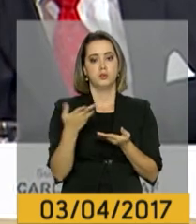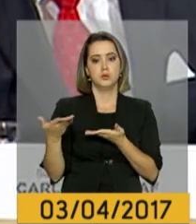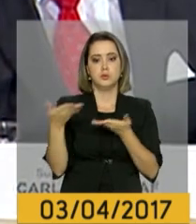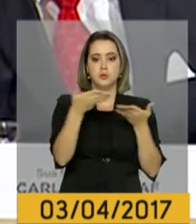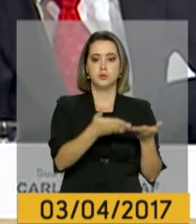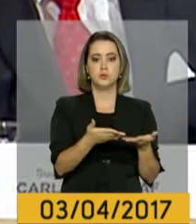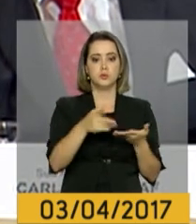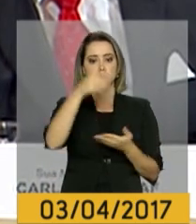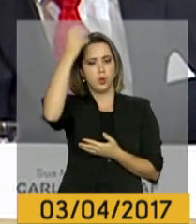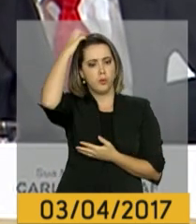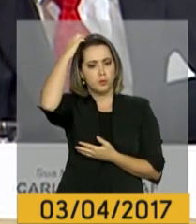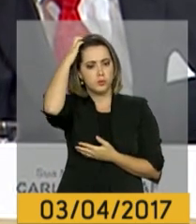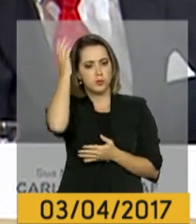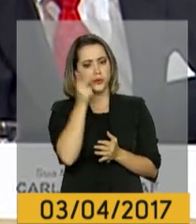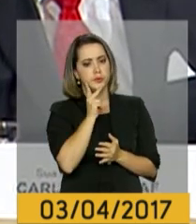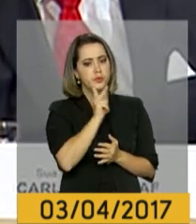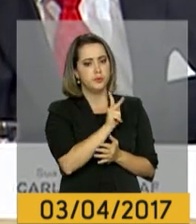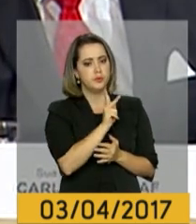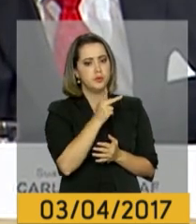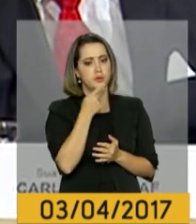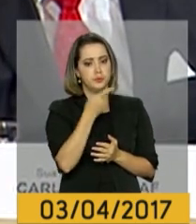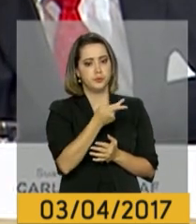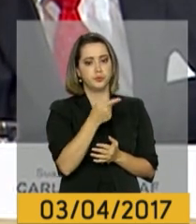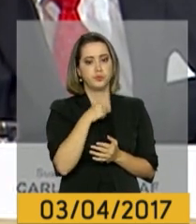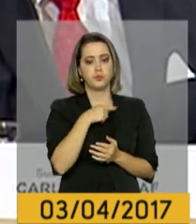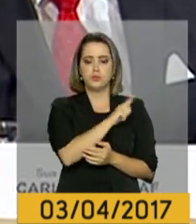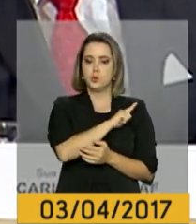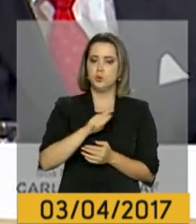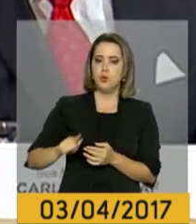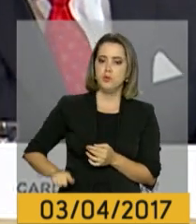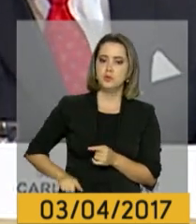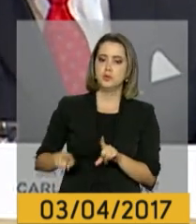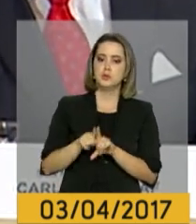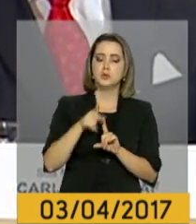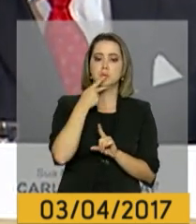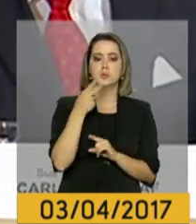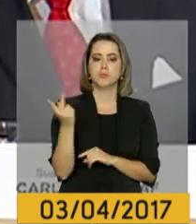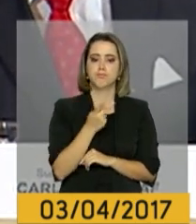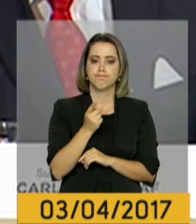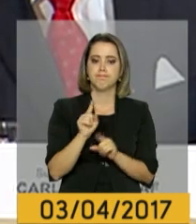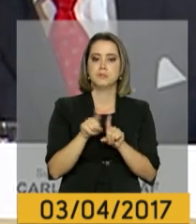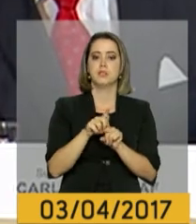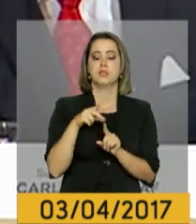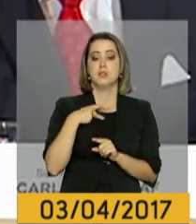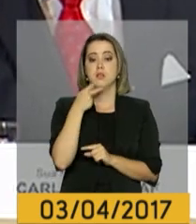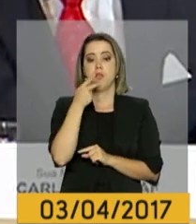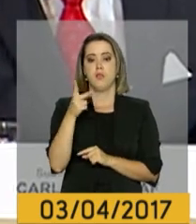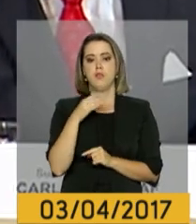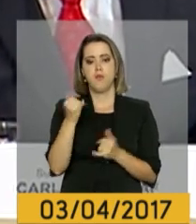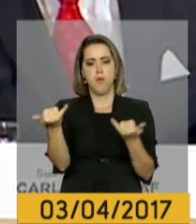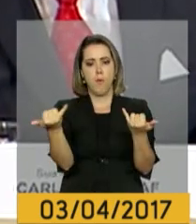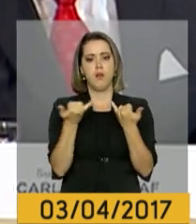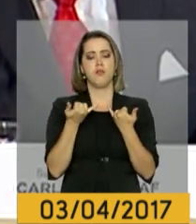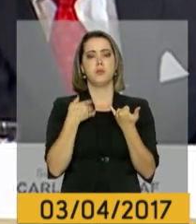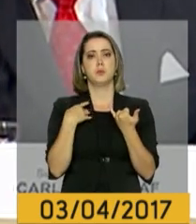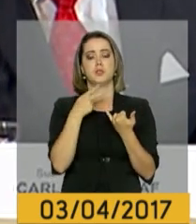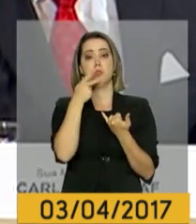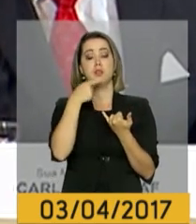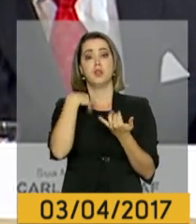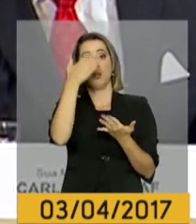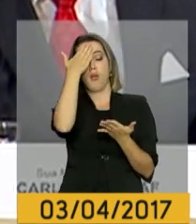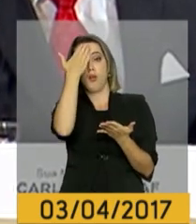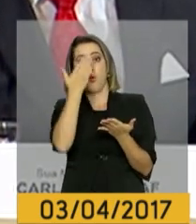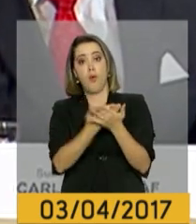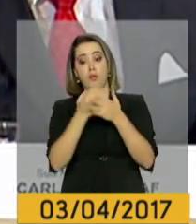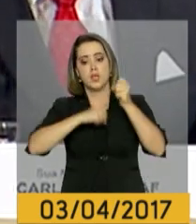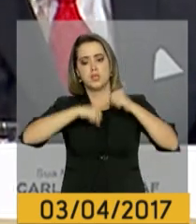para cá, verifiquei uma notícia, senhor governador, dizendo que o nível de confiança